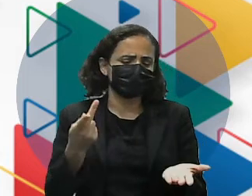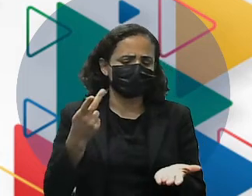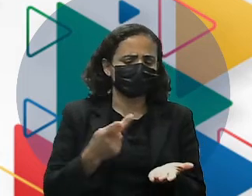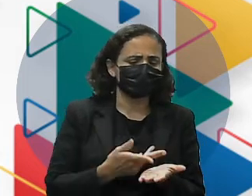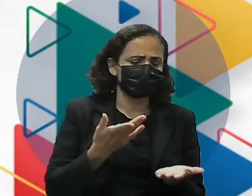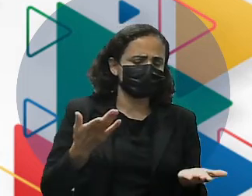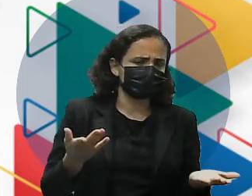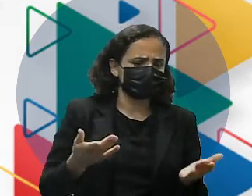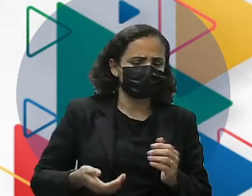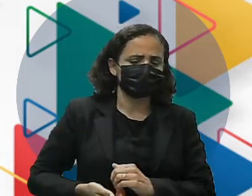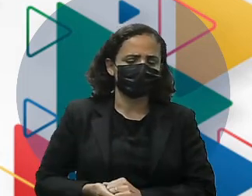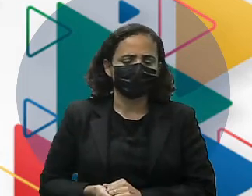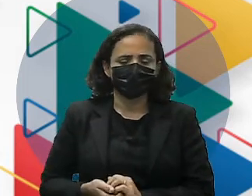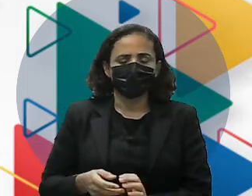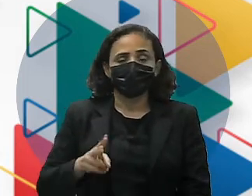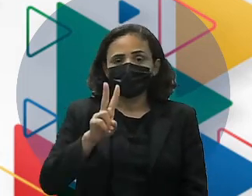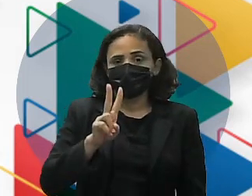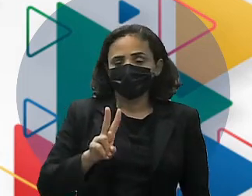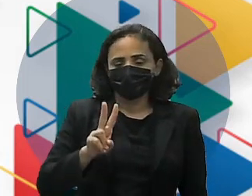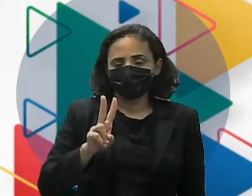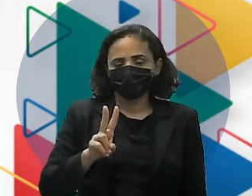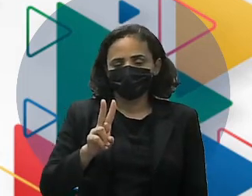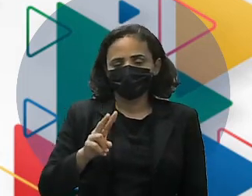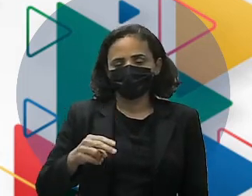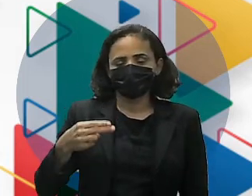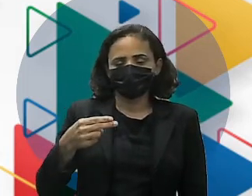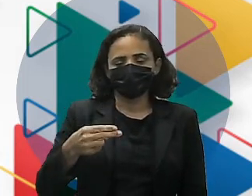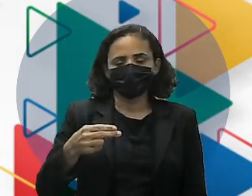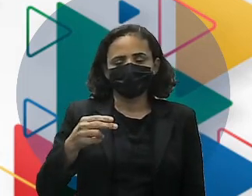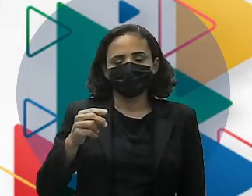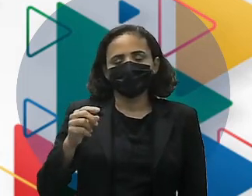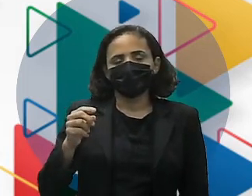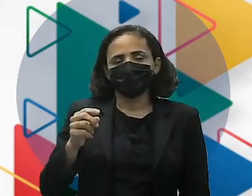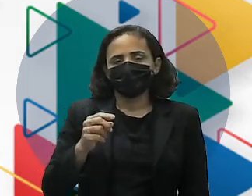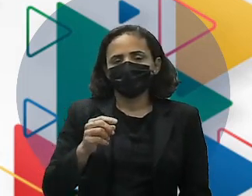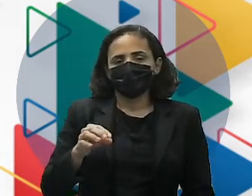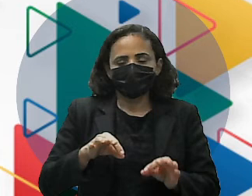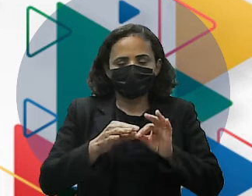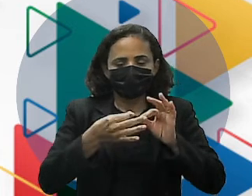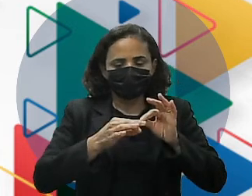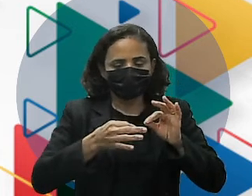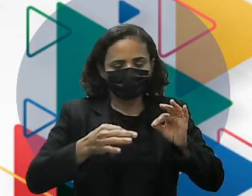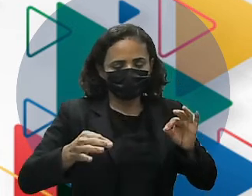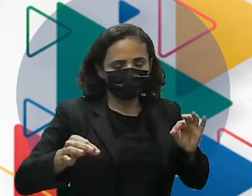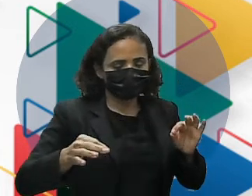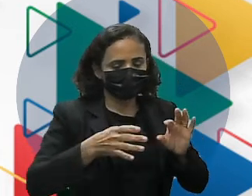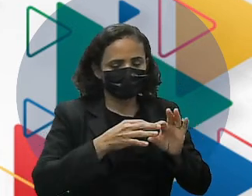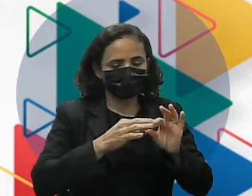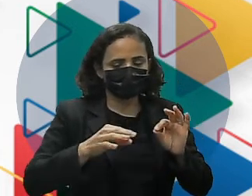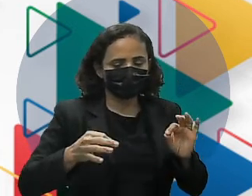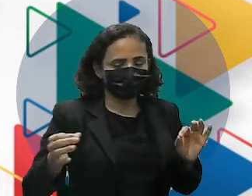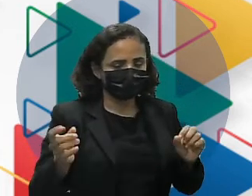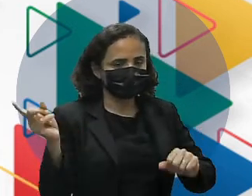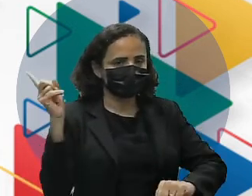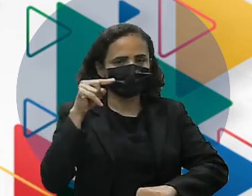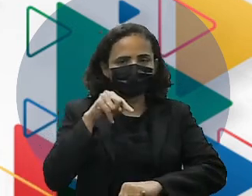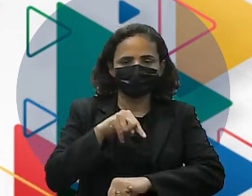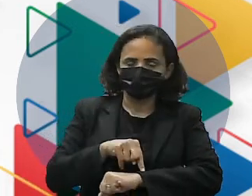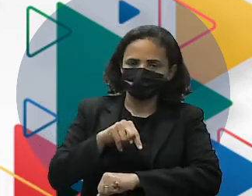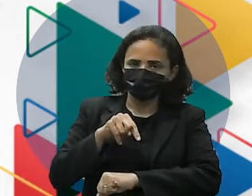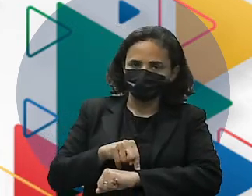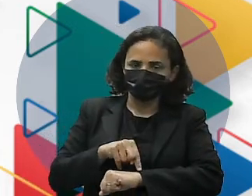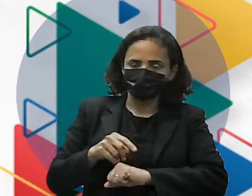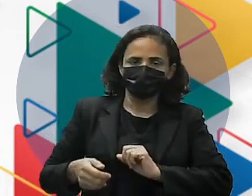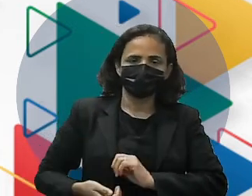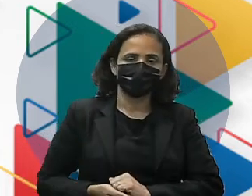Galera, velocidade é distância percorrida em relação ao tempo.